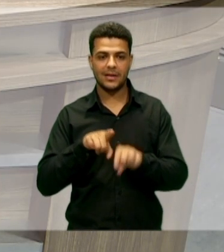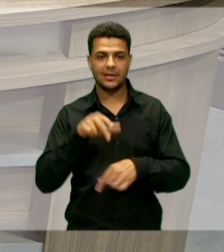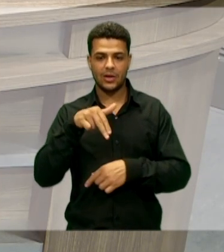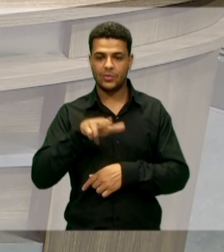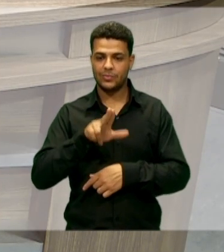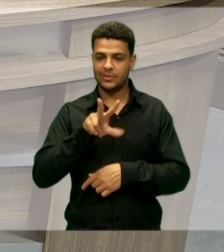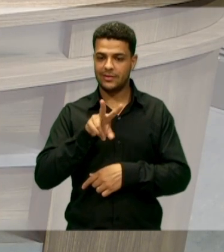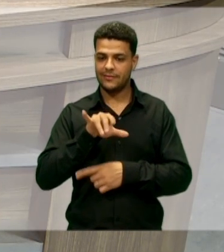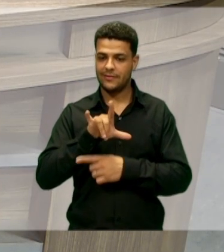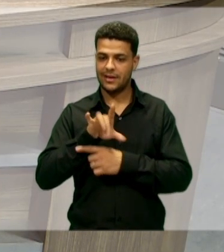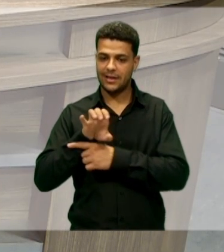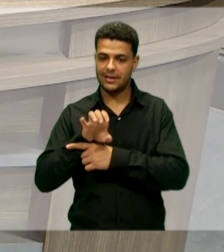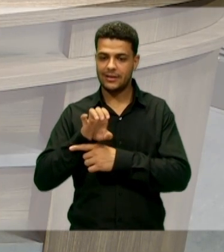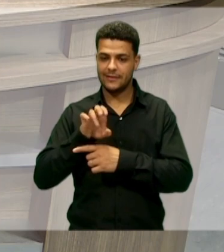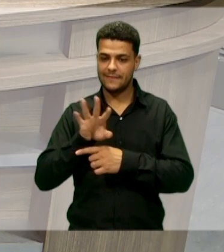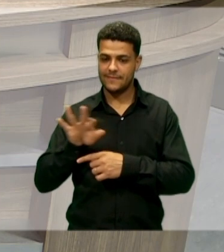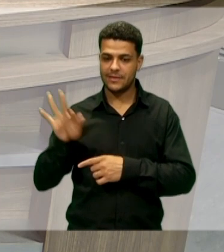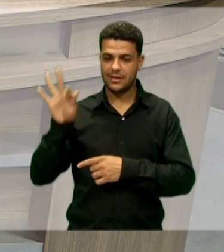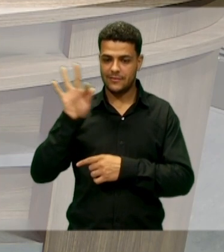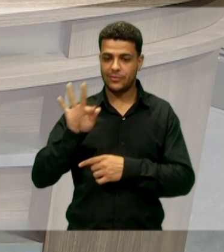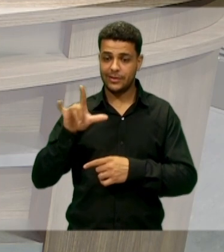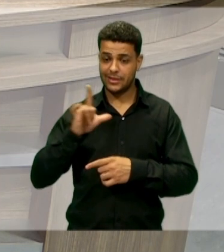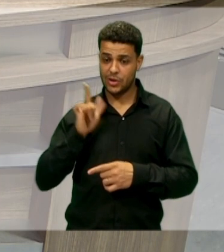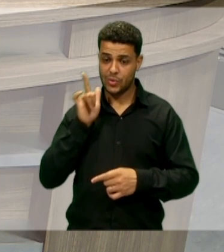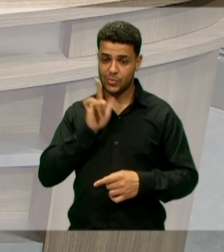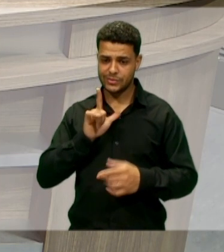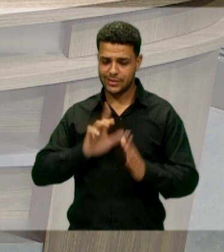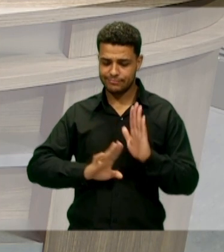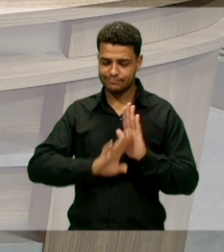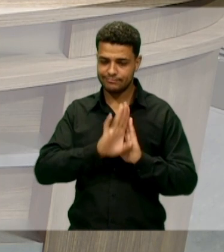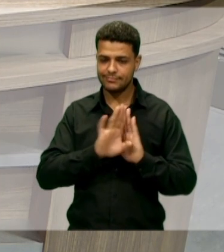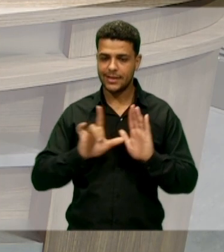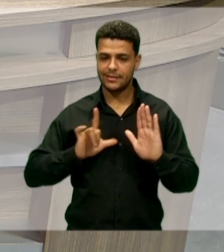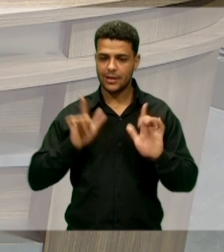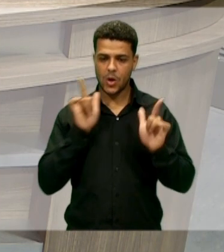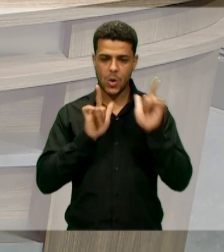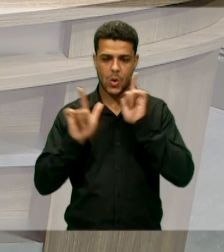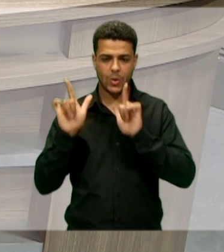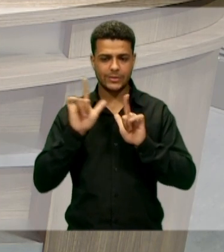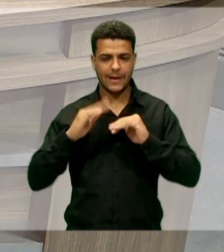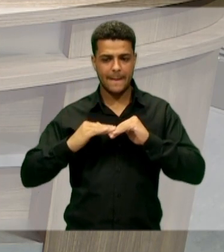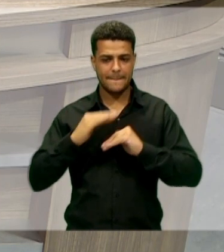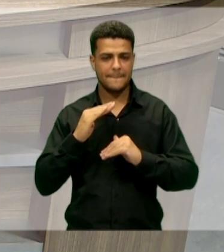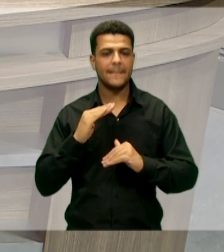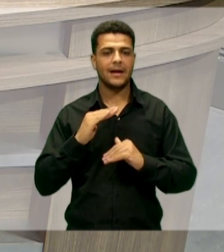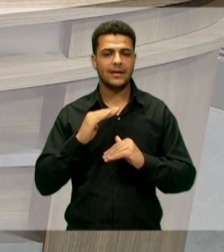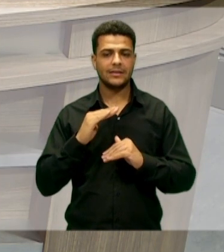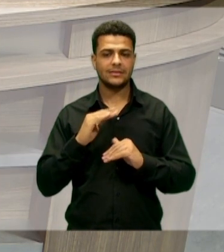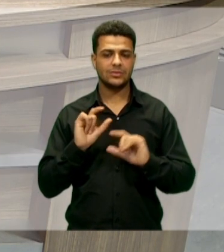aqui para conseguir que a gente tenha avanços e cada vez se consiga mais